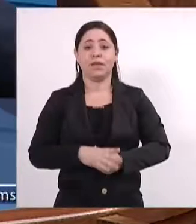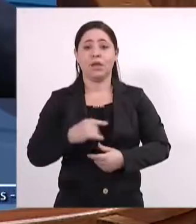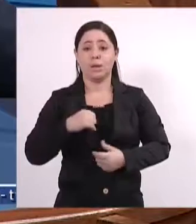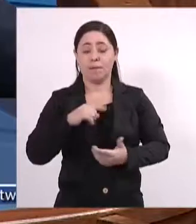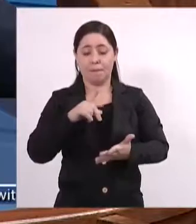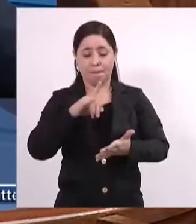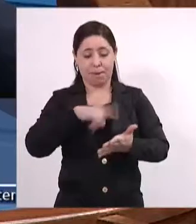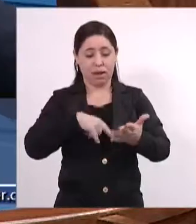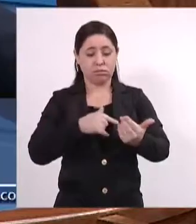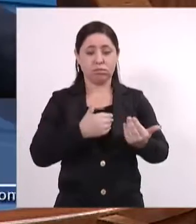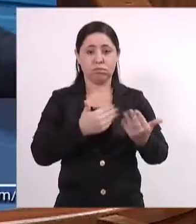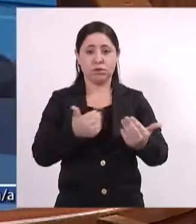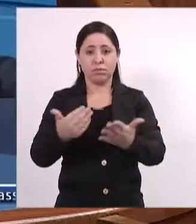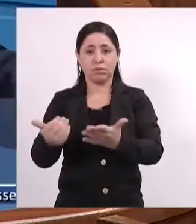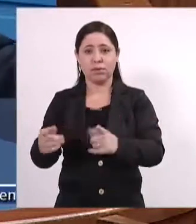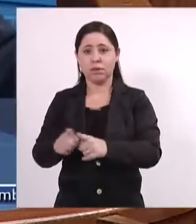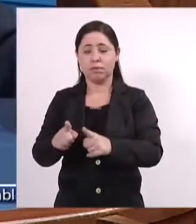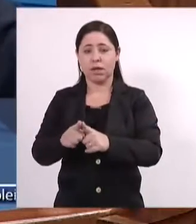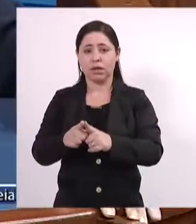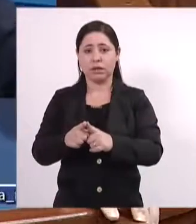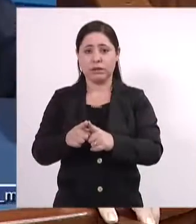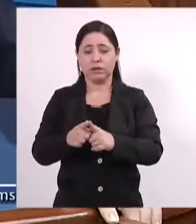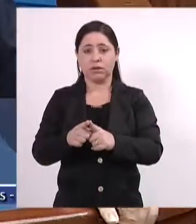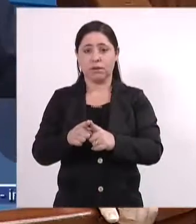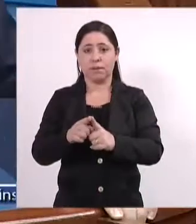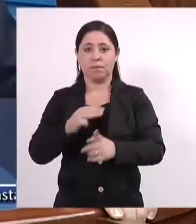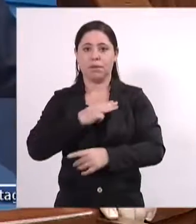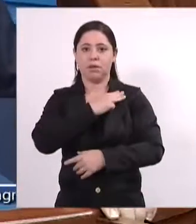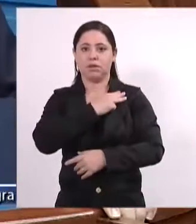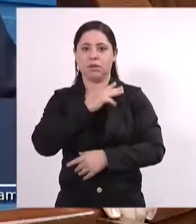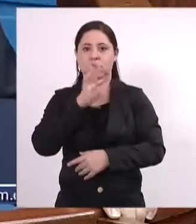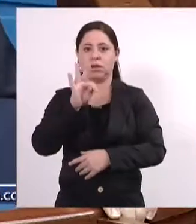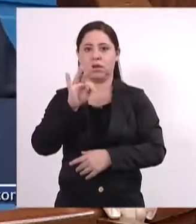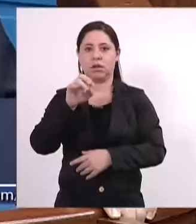encaminhando esse pleito para a ministra Tereza Cristina,